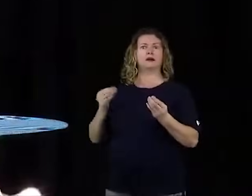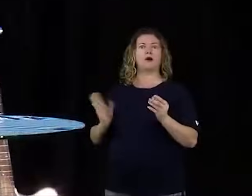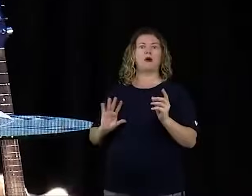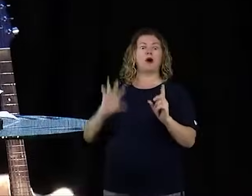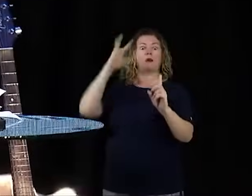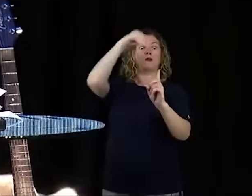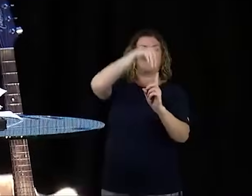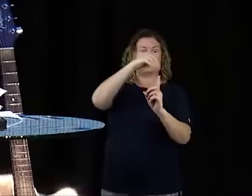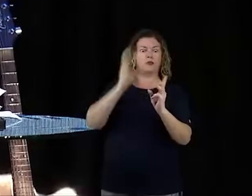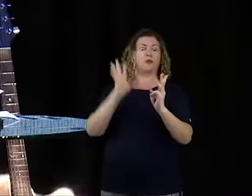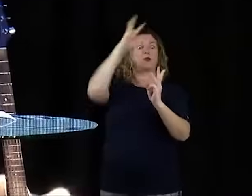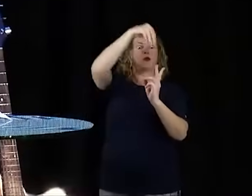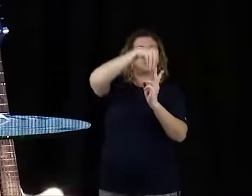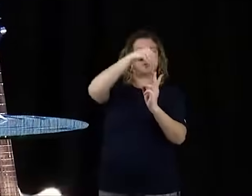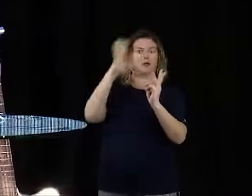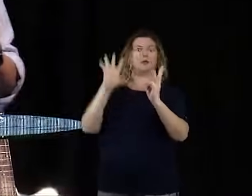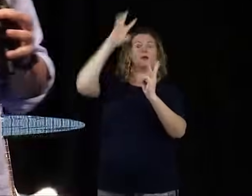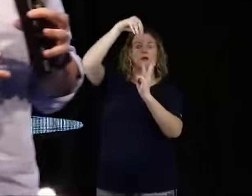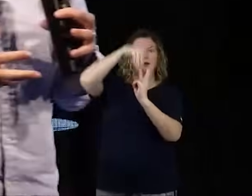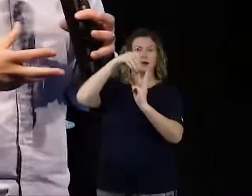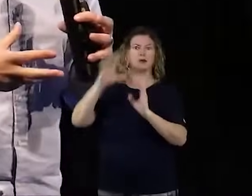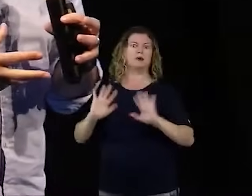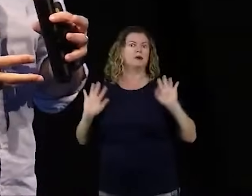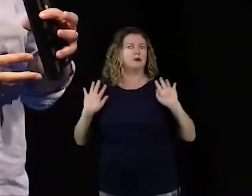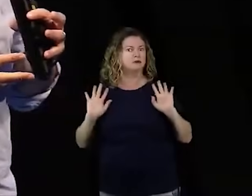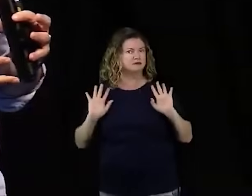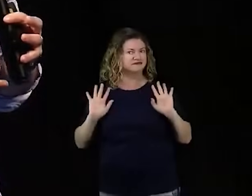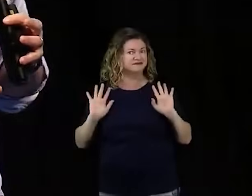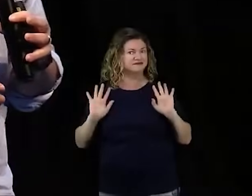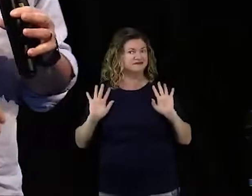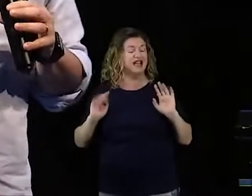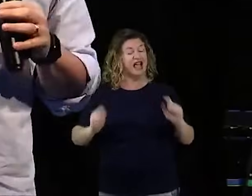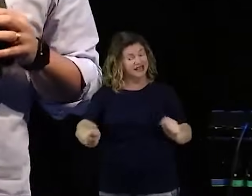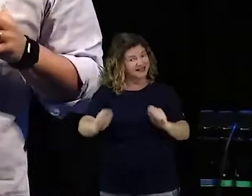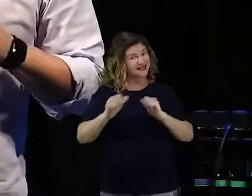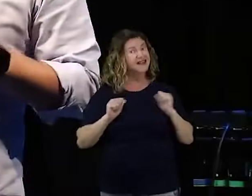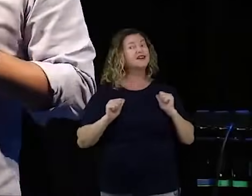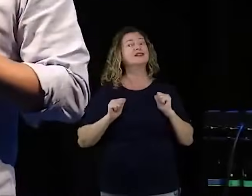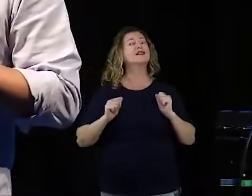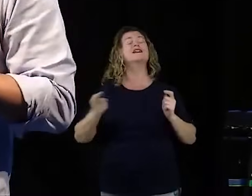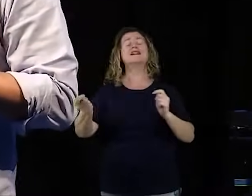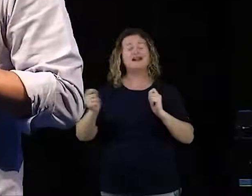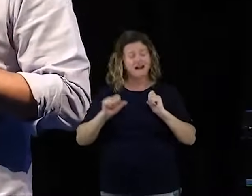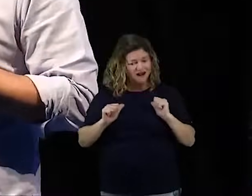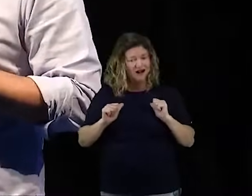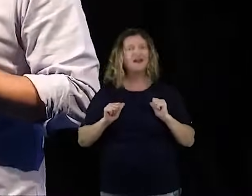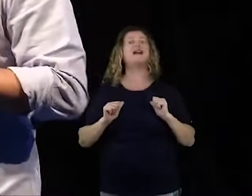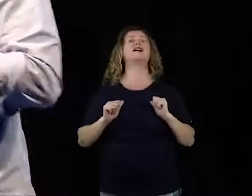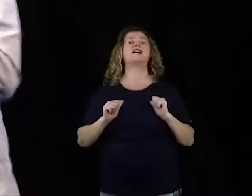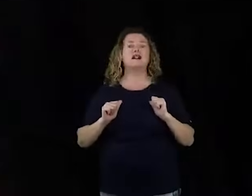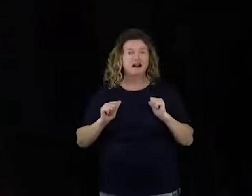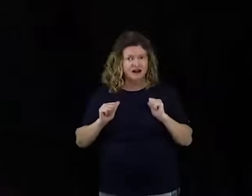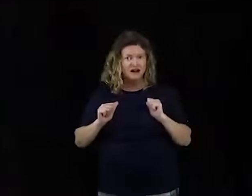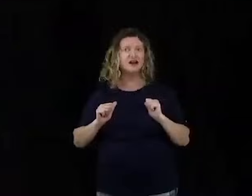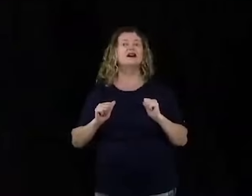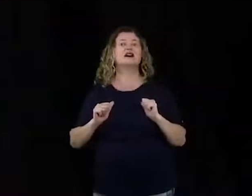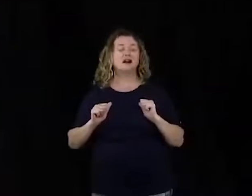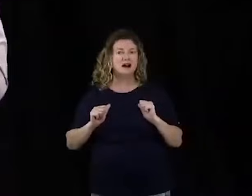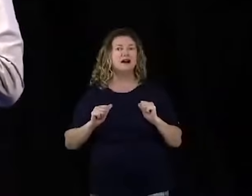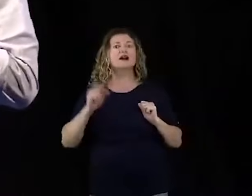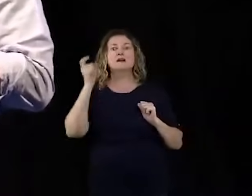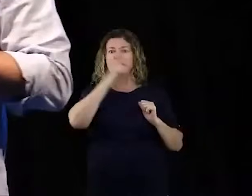grande engano que atinge a vida da gente e que faz a gente permanecer na grande